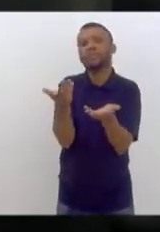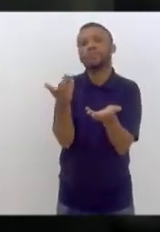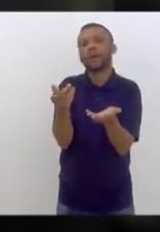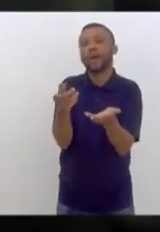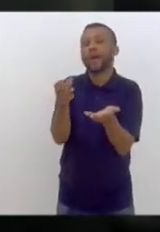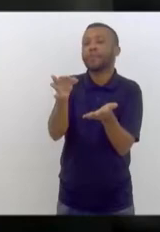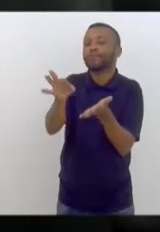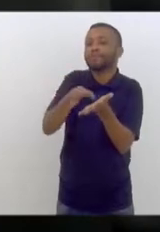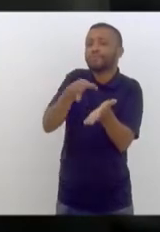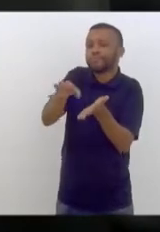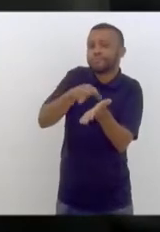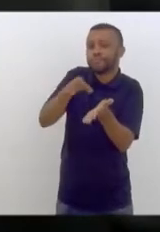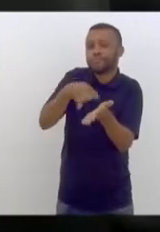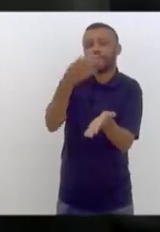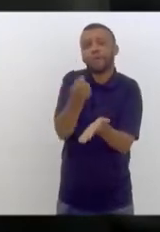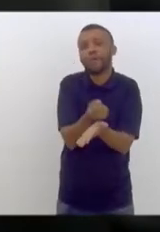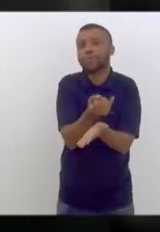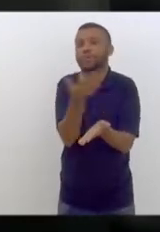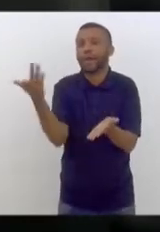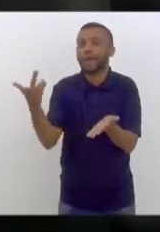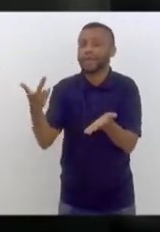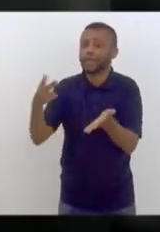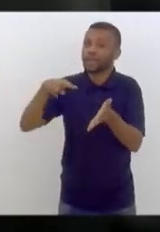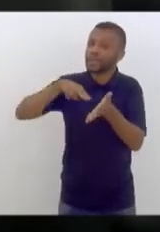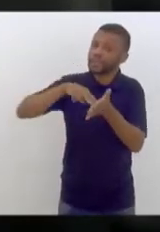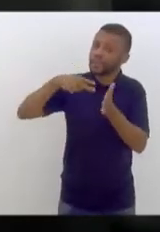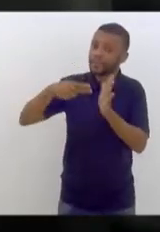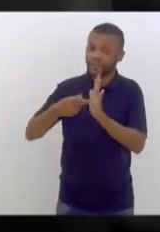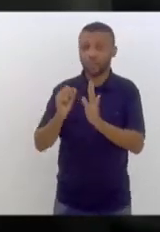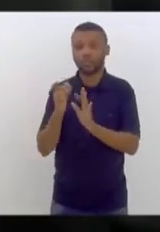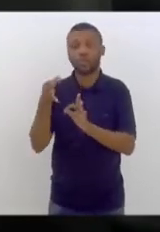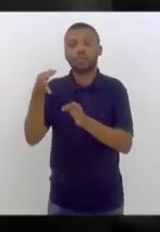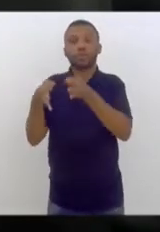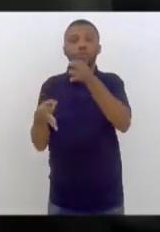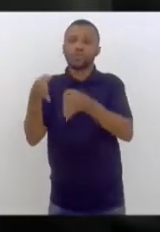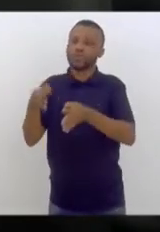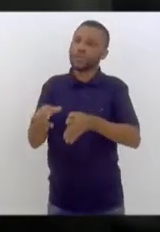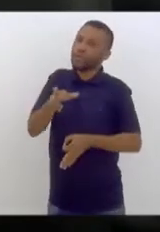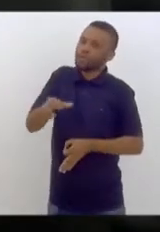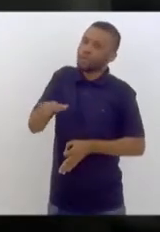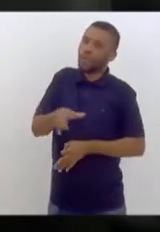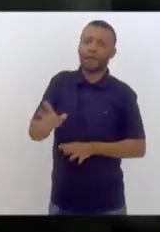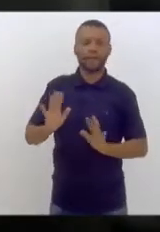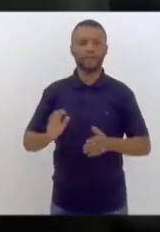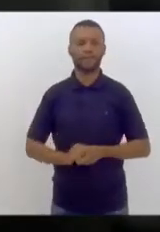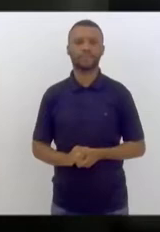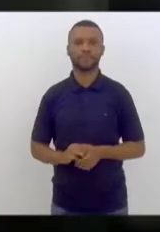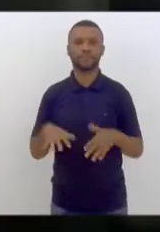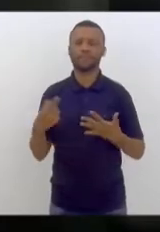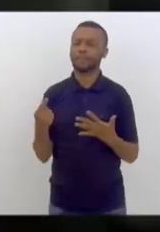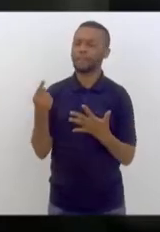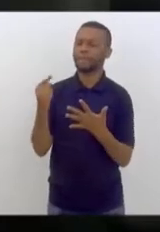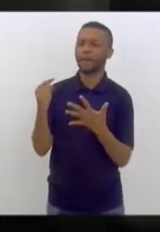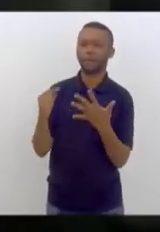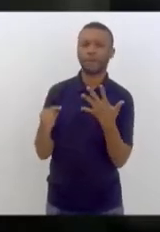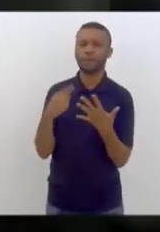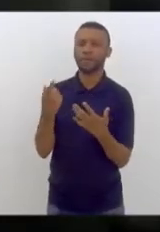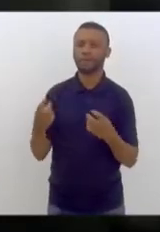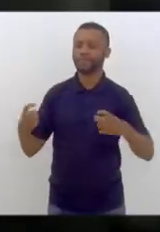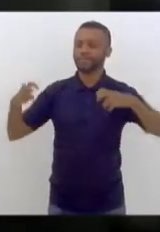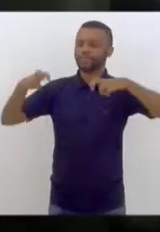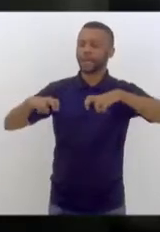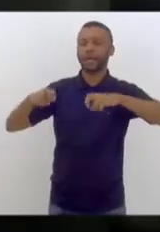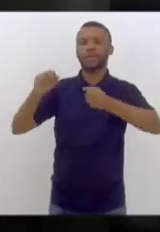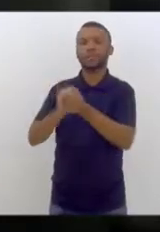não significa exatamente que eu estou sendo justa. Então, essas questões a gente tem que sentar com os